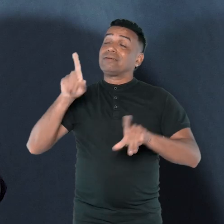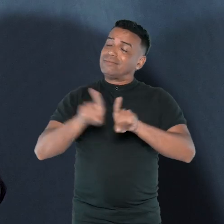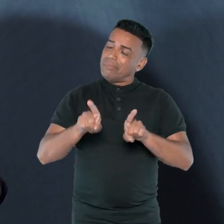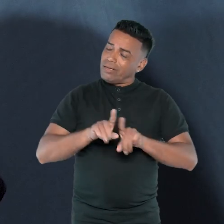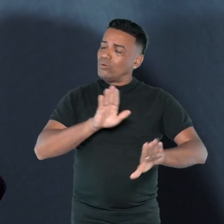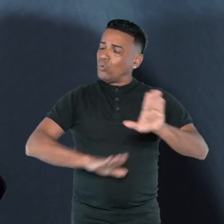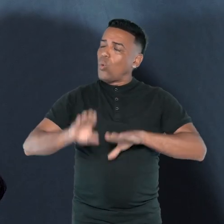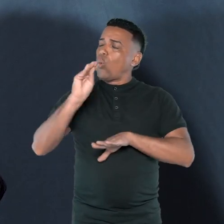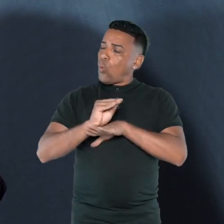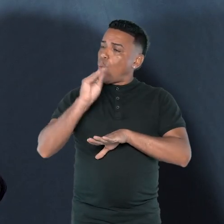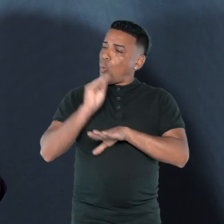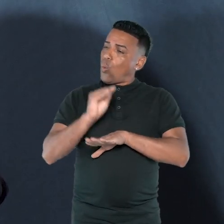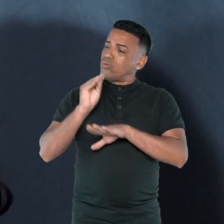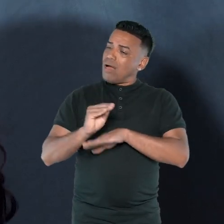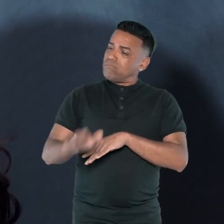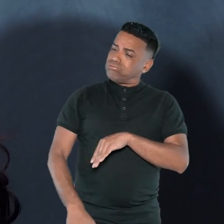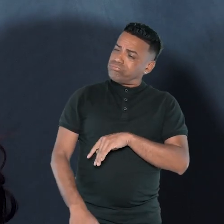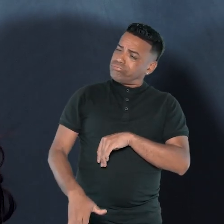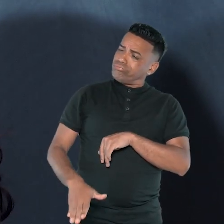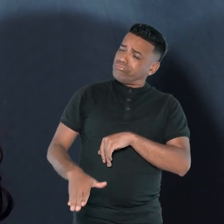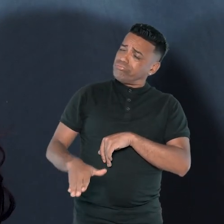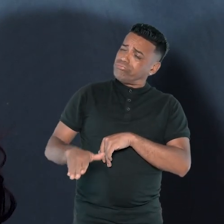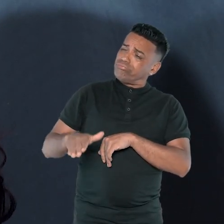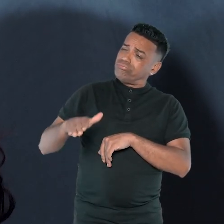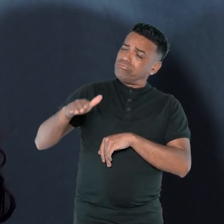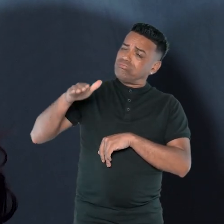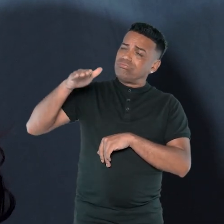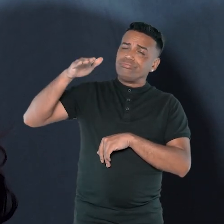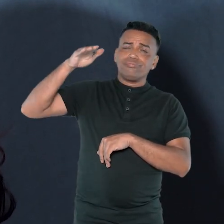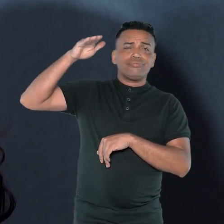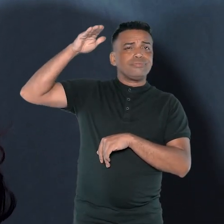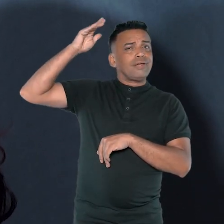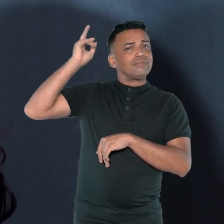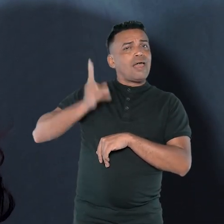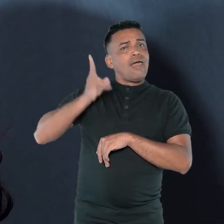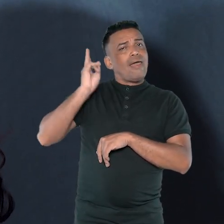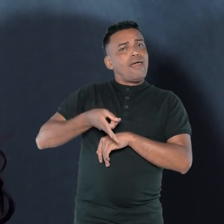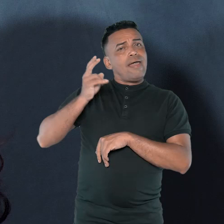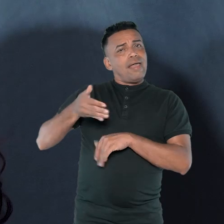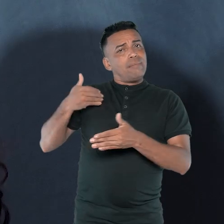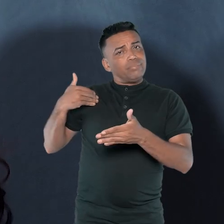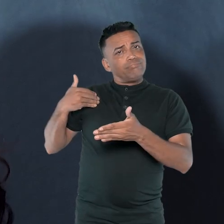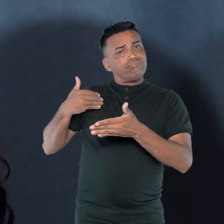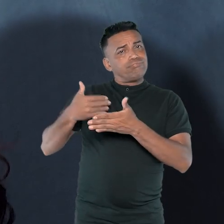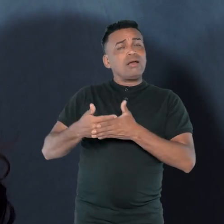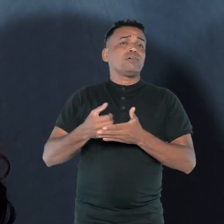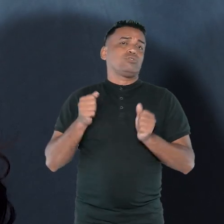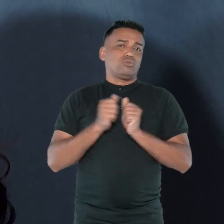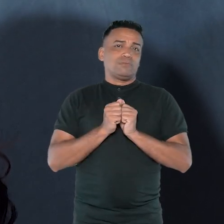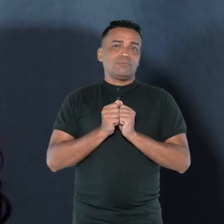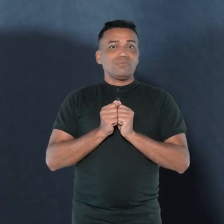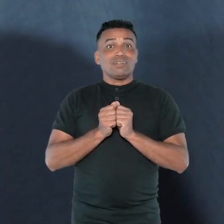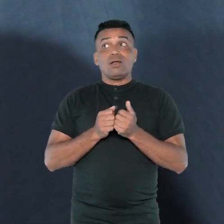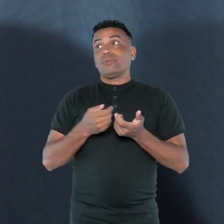cuidado que nos acompanha por toda a vida, né? É por isso que a gente também... O Heidegger até brinca que a gente anda